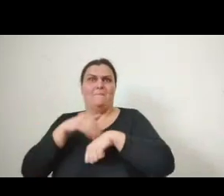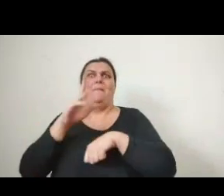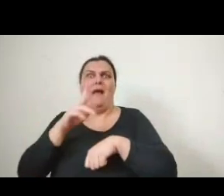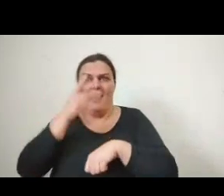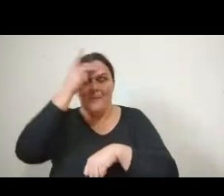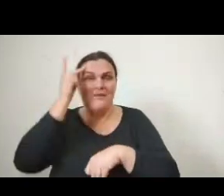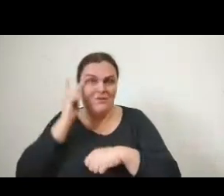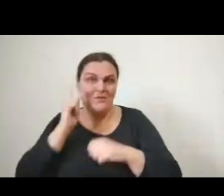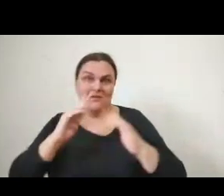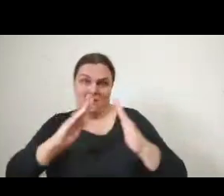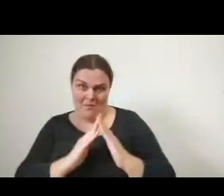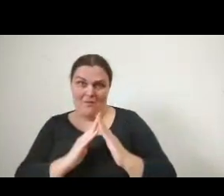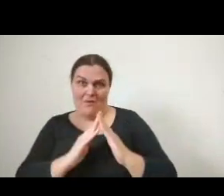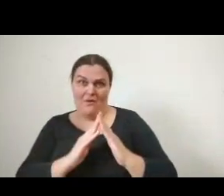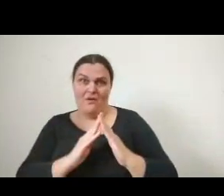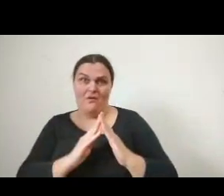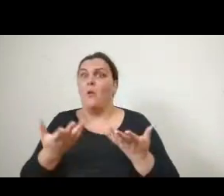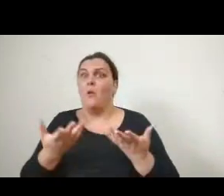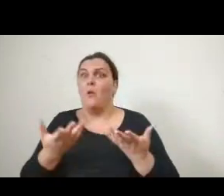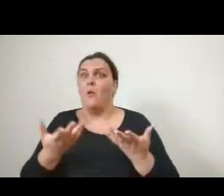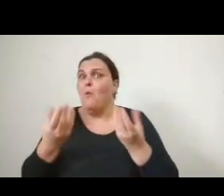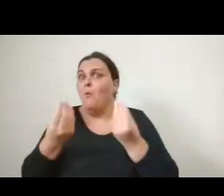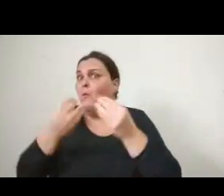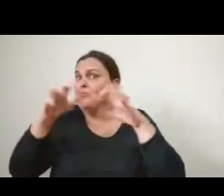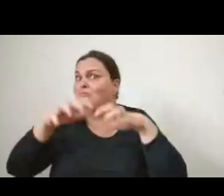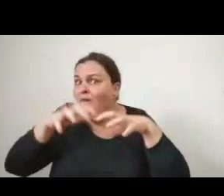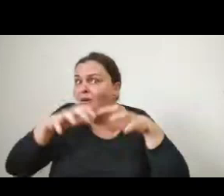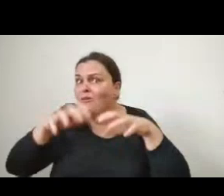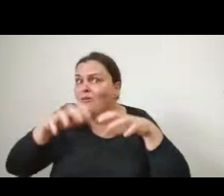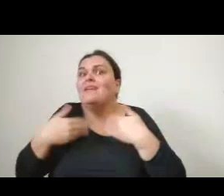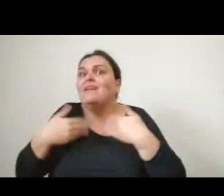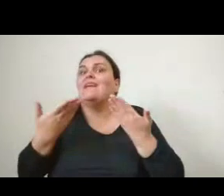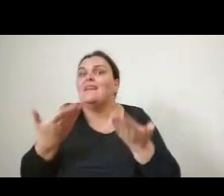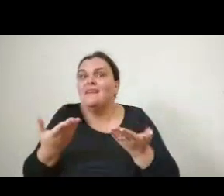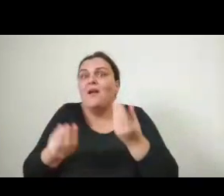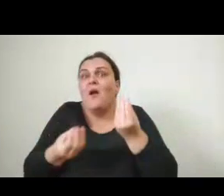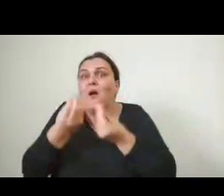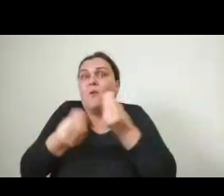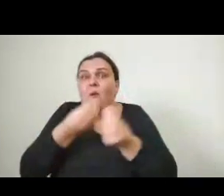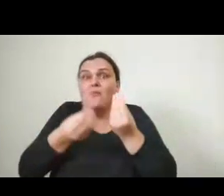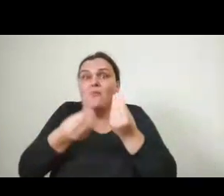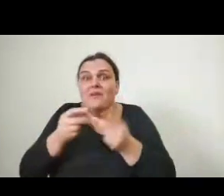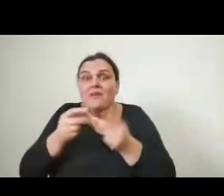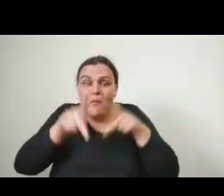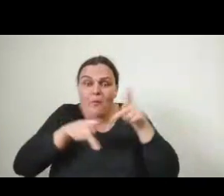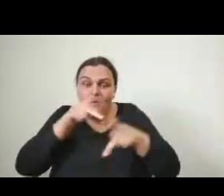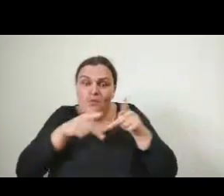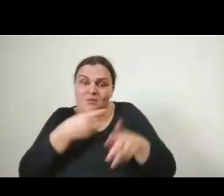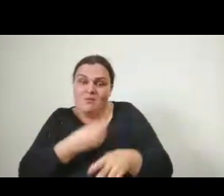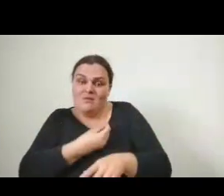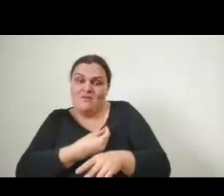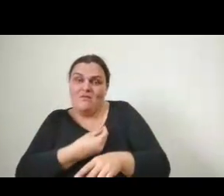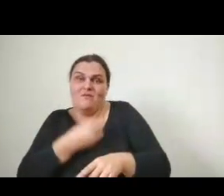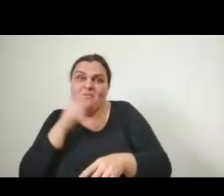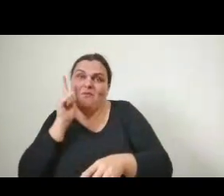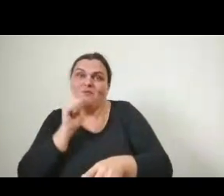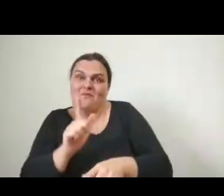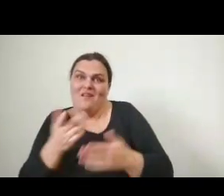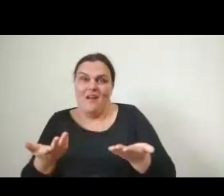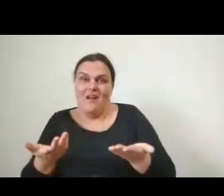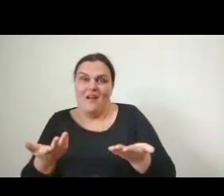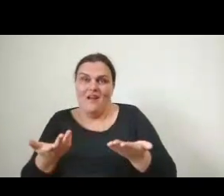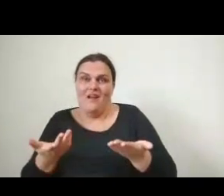da população. Chama atenção também um aumento da precipitação pluviométrica, né, um